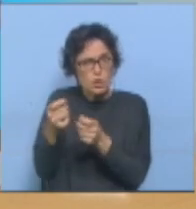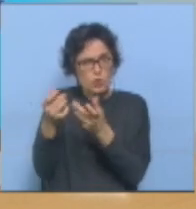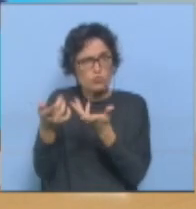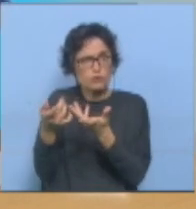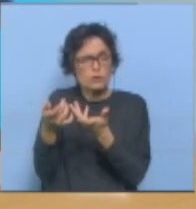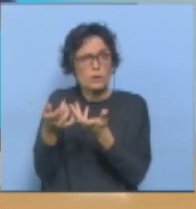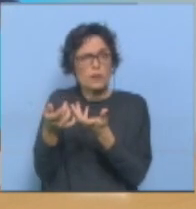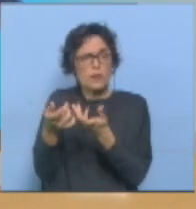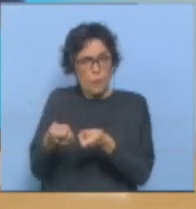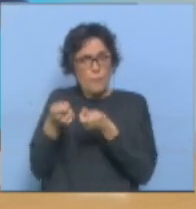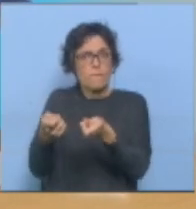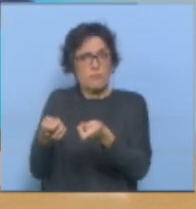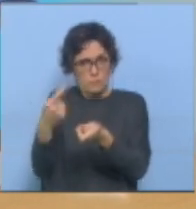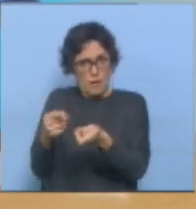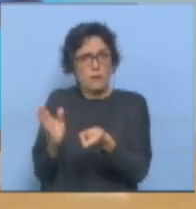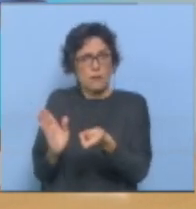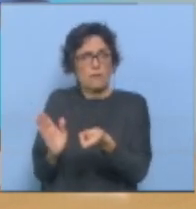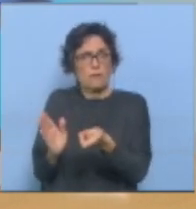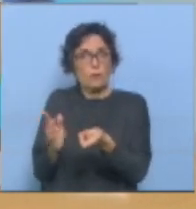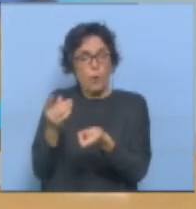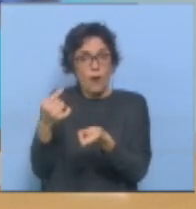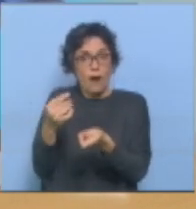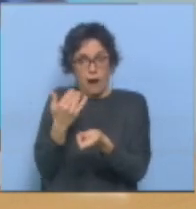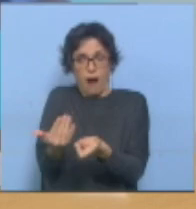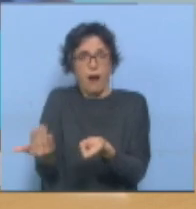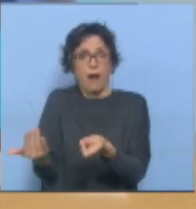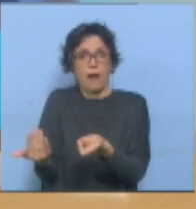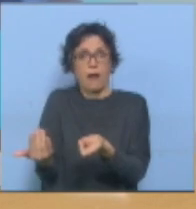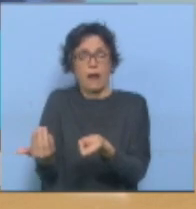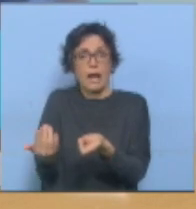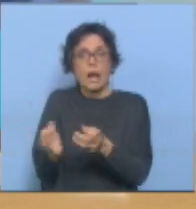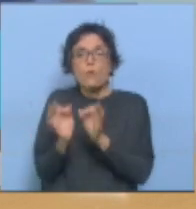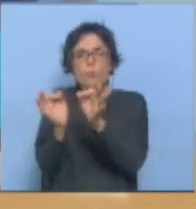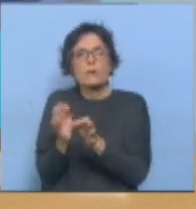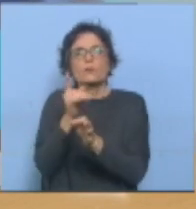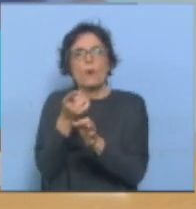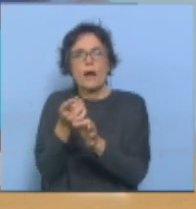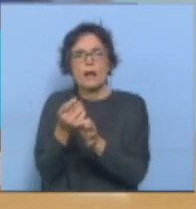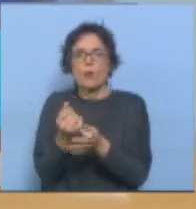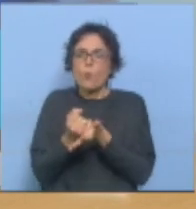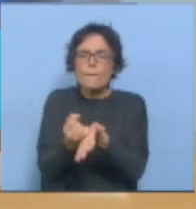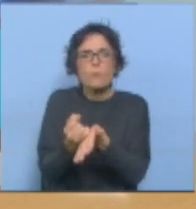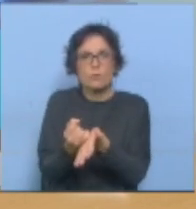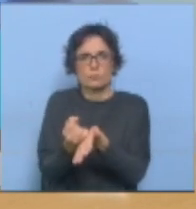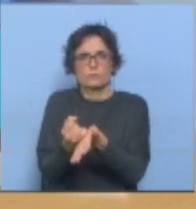fim de vida, que inclui os paliativos e outras situações, não é? Aí é que era o